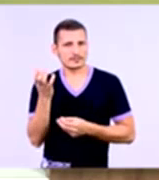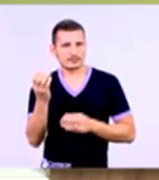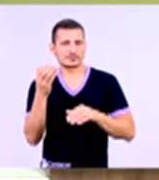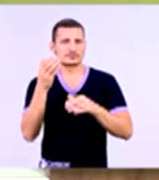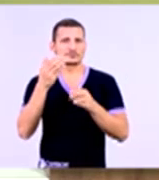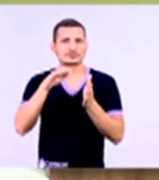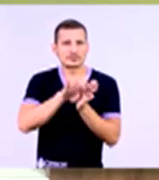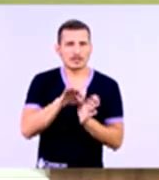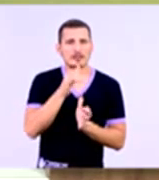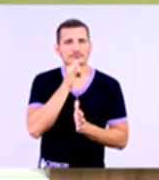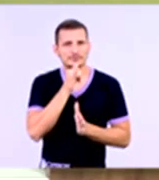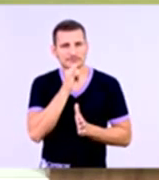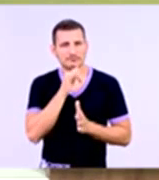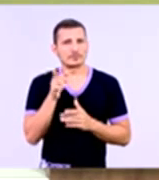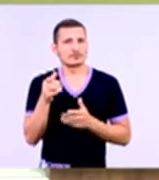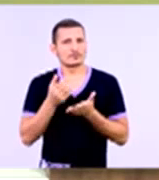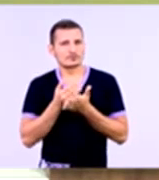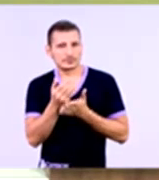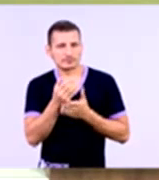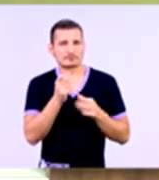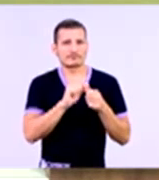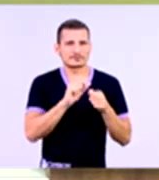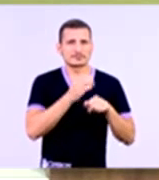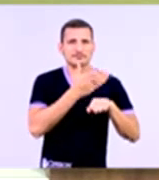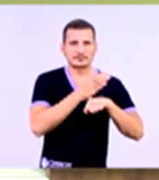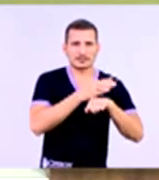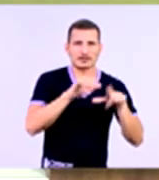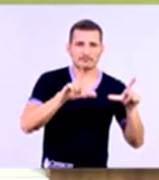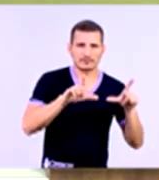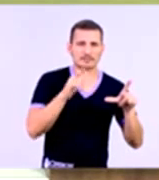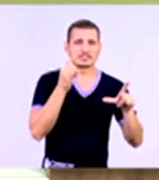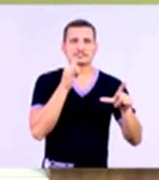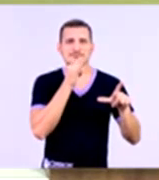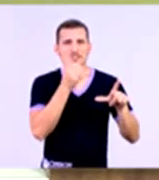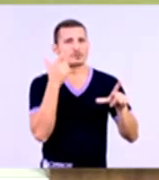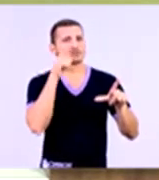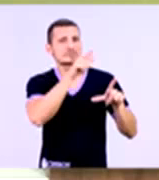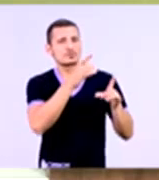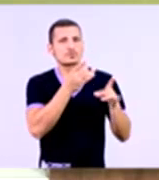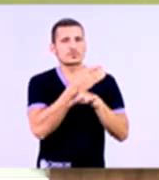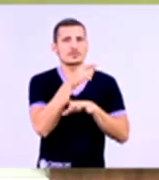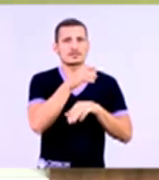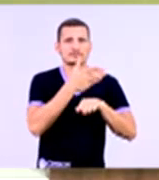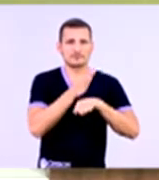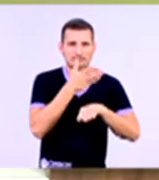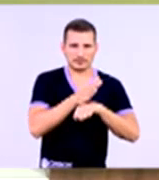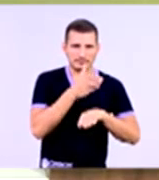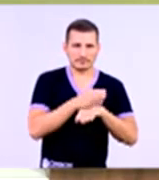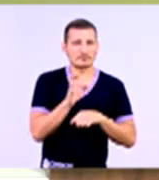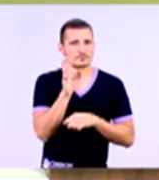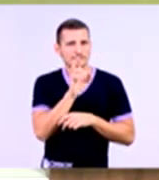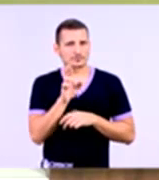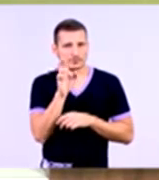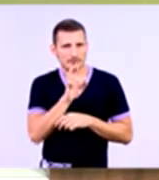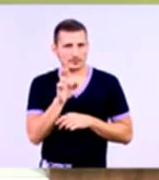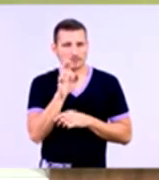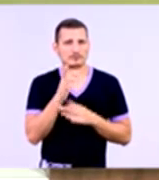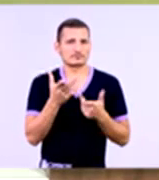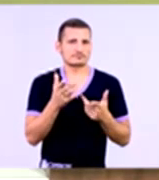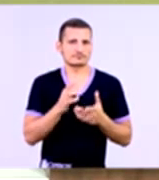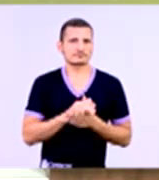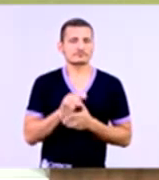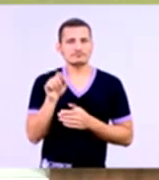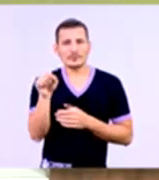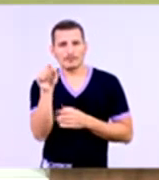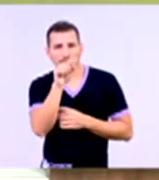exemplo, ele começou a executar determinada tarefa, se ele conseguiu concluir aquela tarefa, então monitorar, fazer log desses